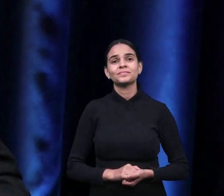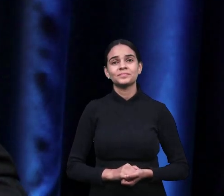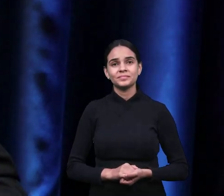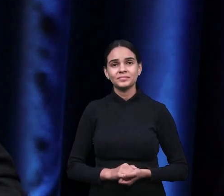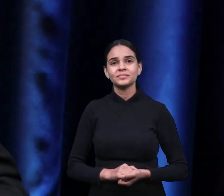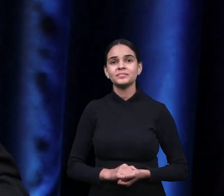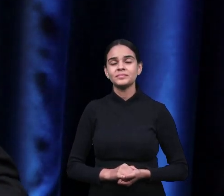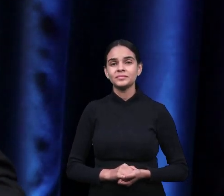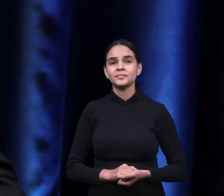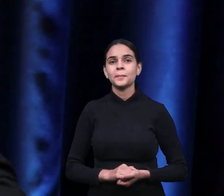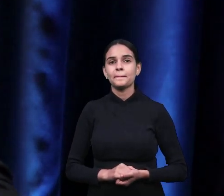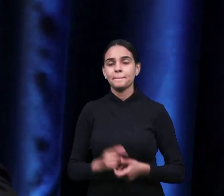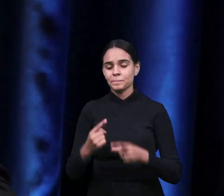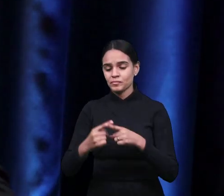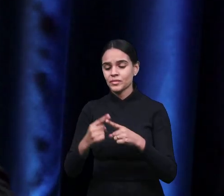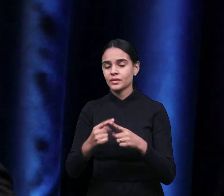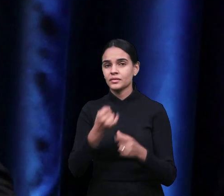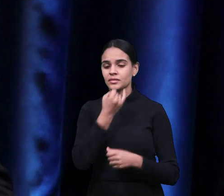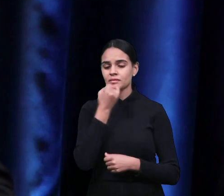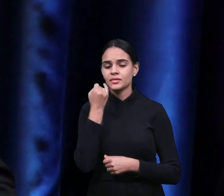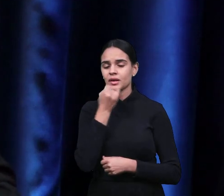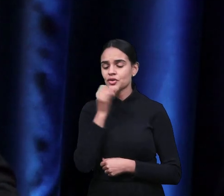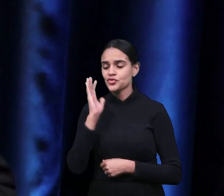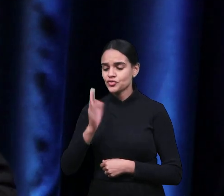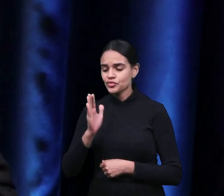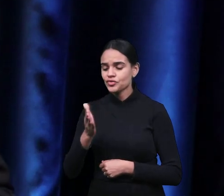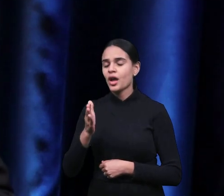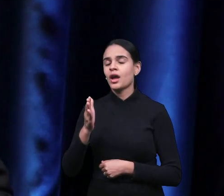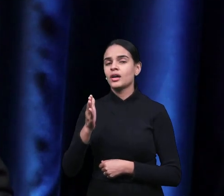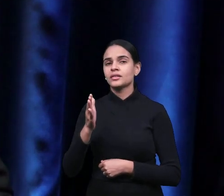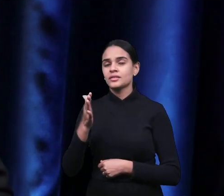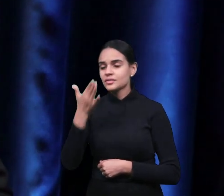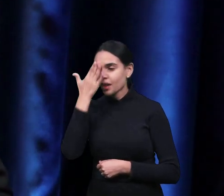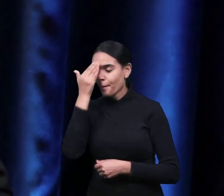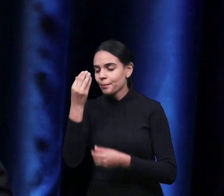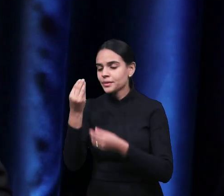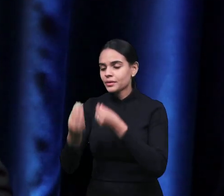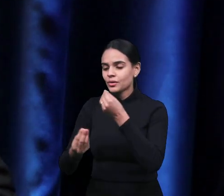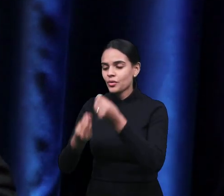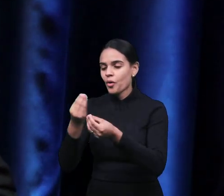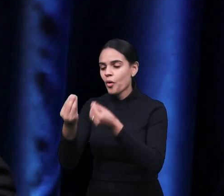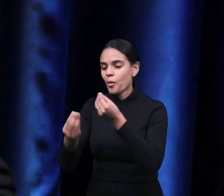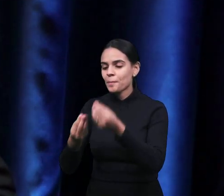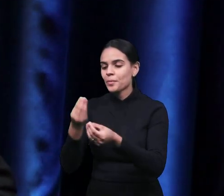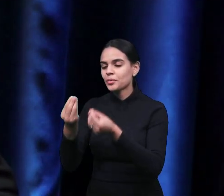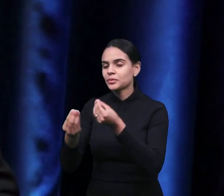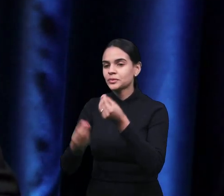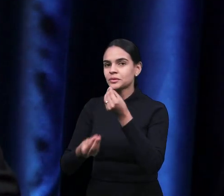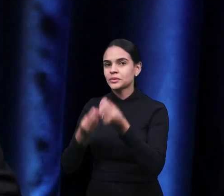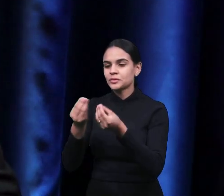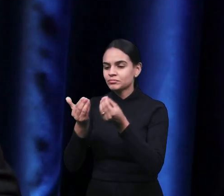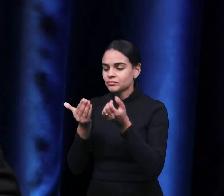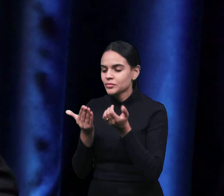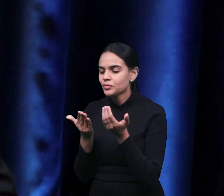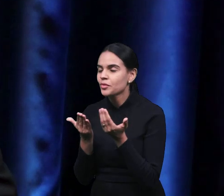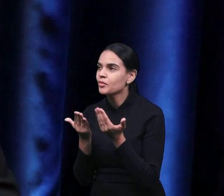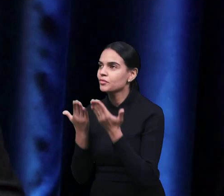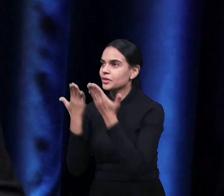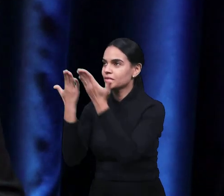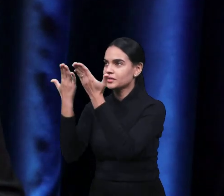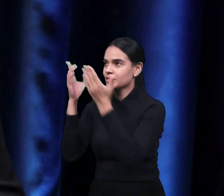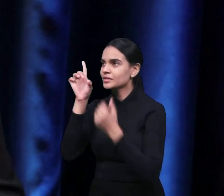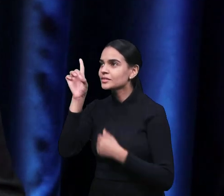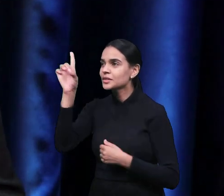vinha desse conhecimento do sacrifício. Então, mas a lei ficou para trás. A resposta de Abraão foi: